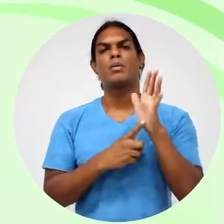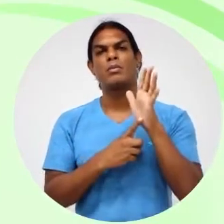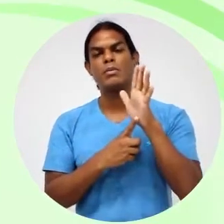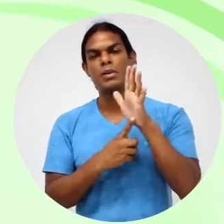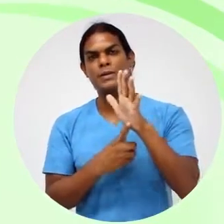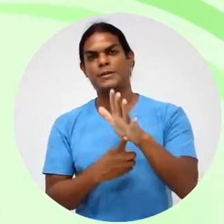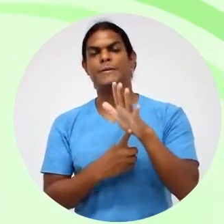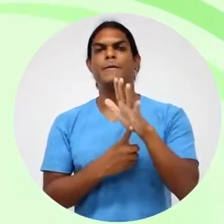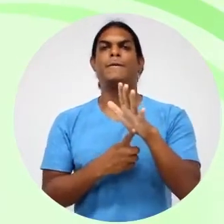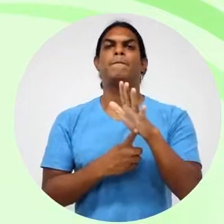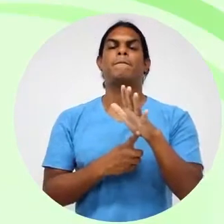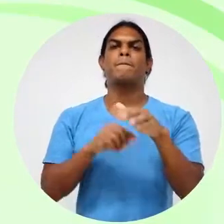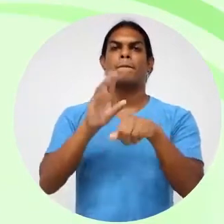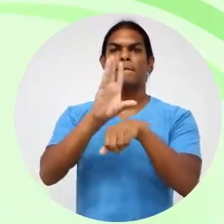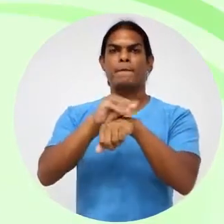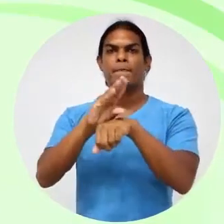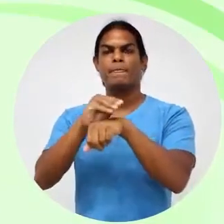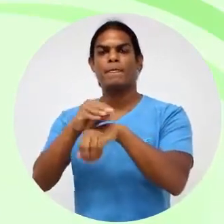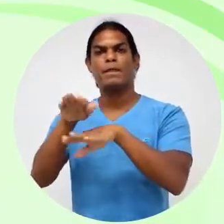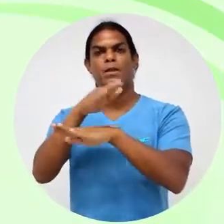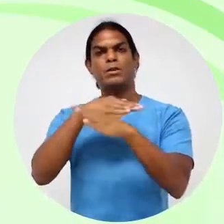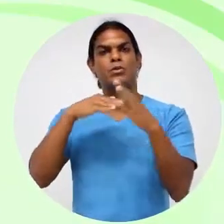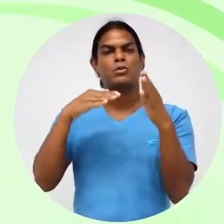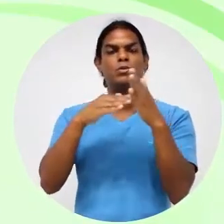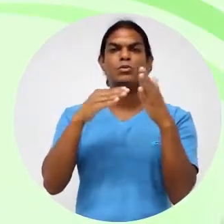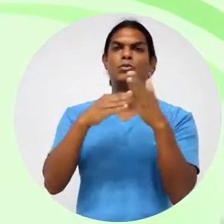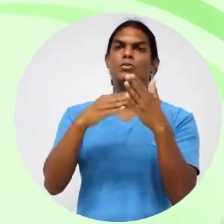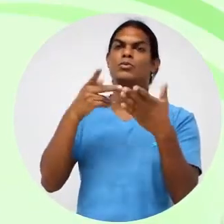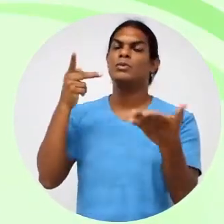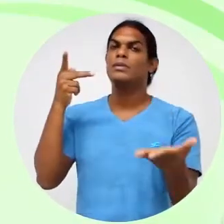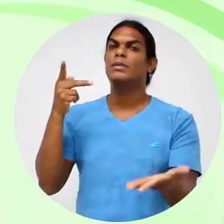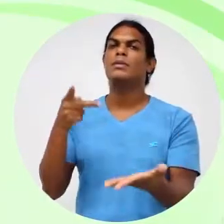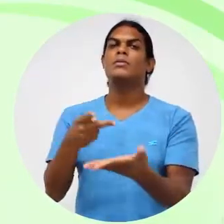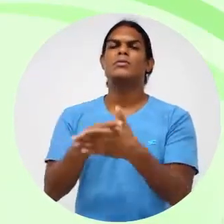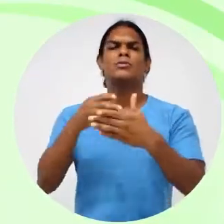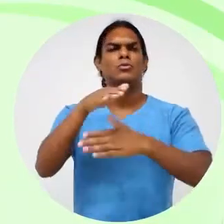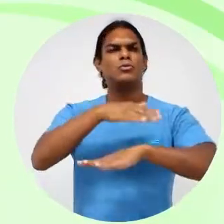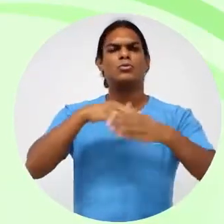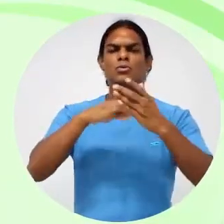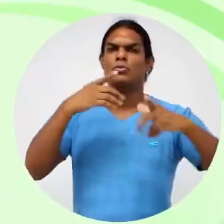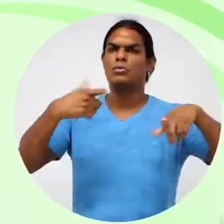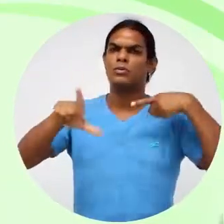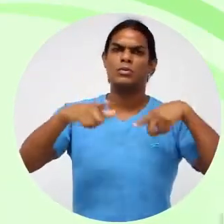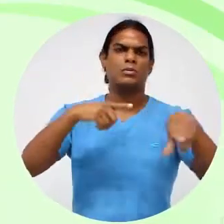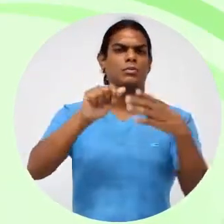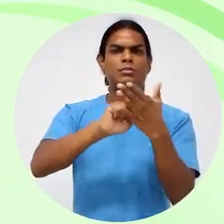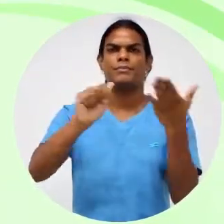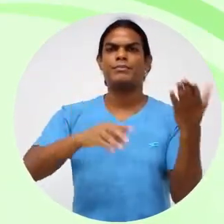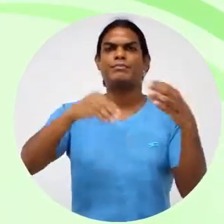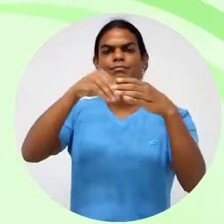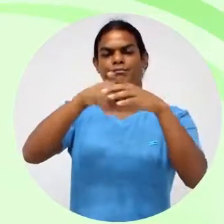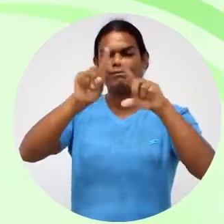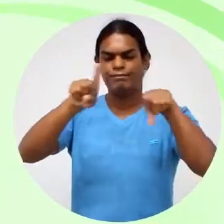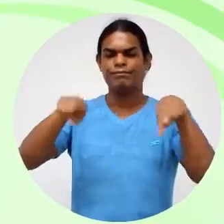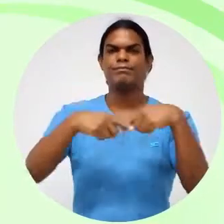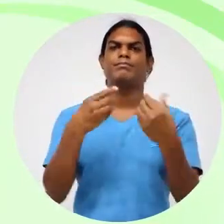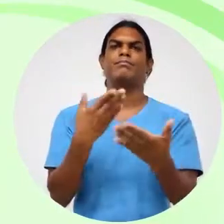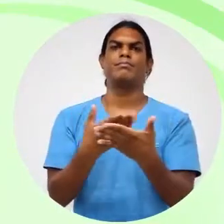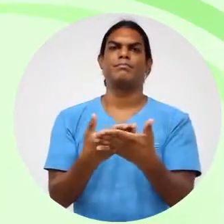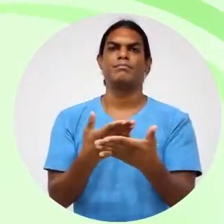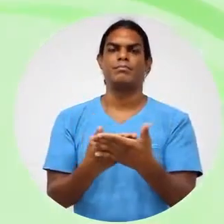dos projetos que estão acontecendo ou combinar com os meus alunos como é que eu vou fazer para acompanhar esse